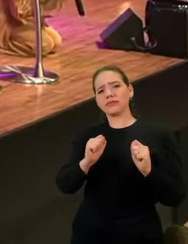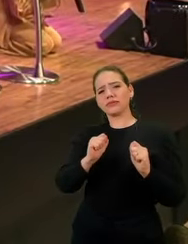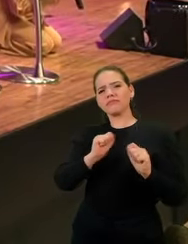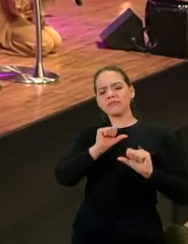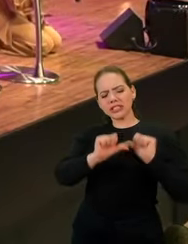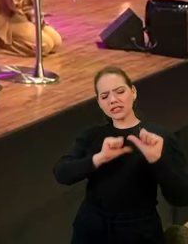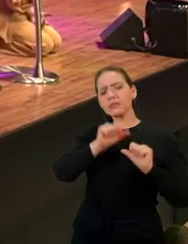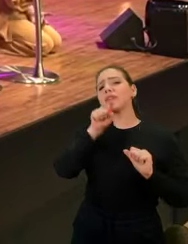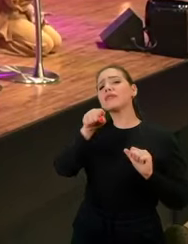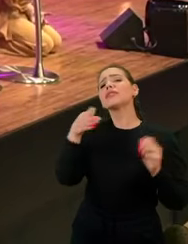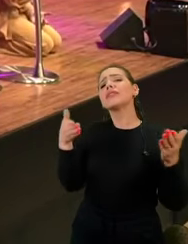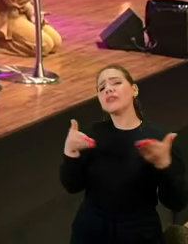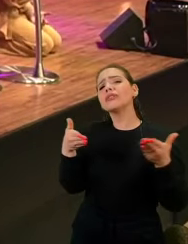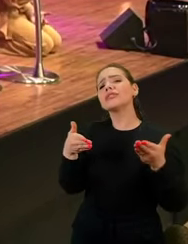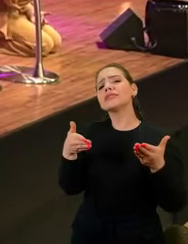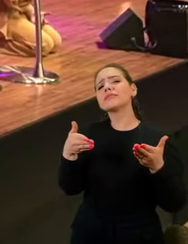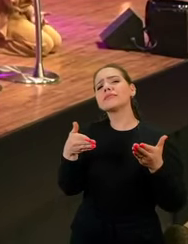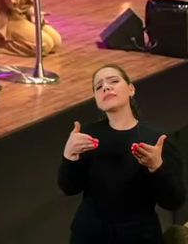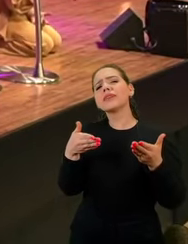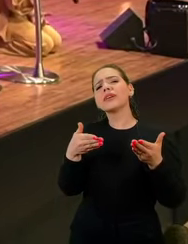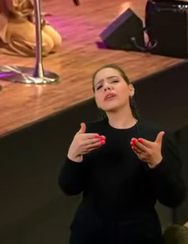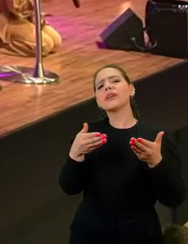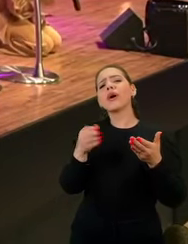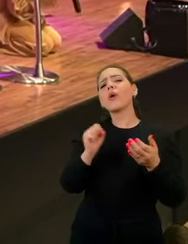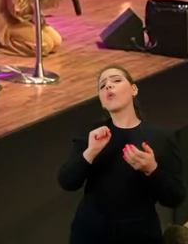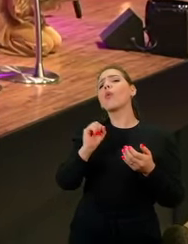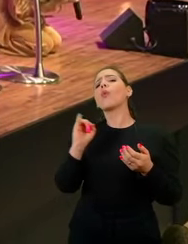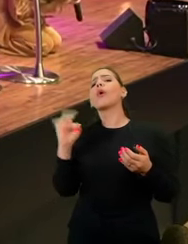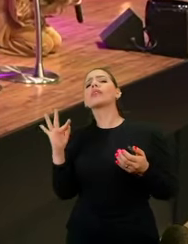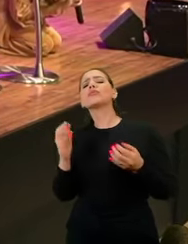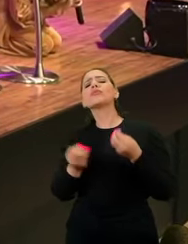Qual é o tanto que eu posso fazer a minha vontade na sua vida?